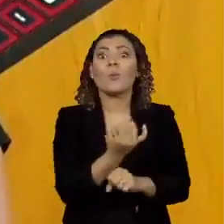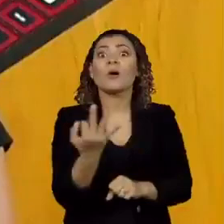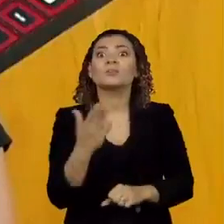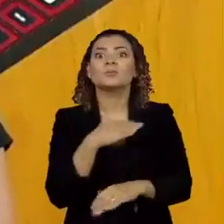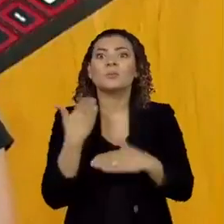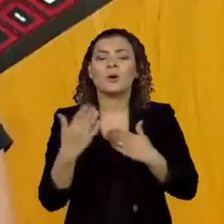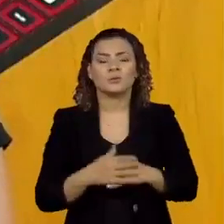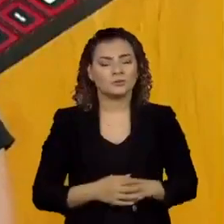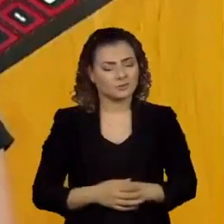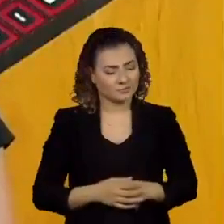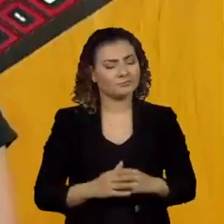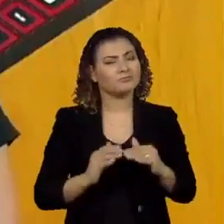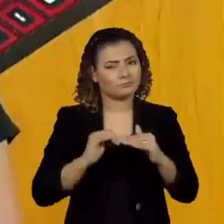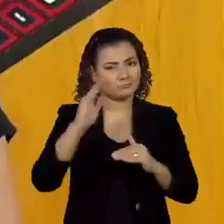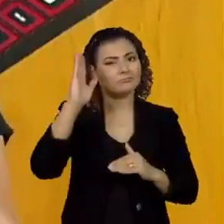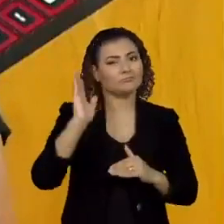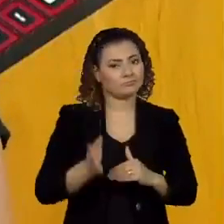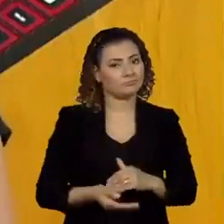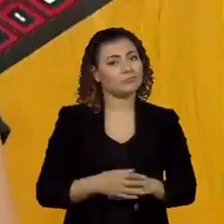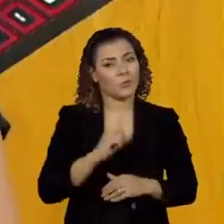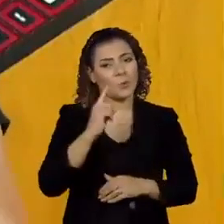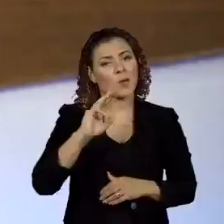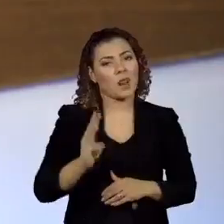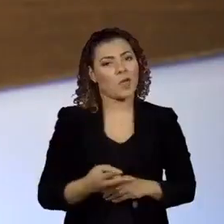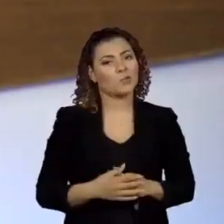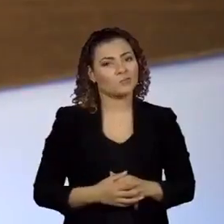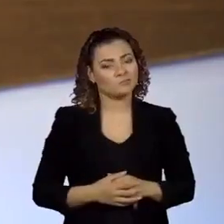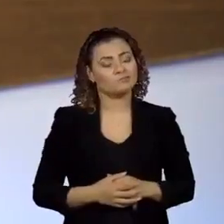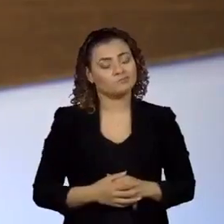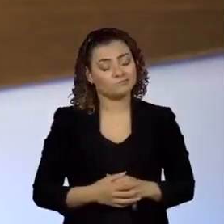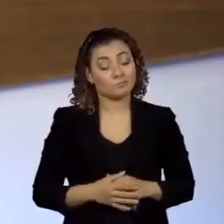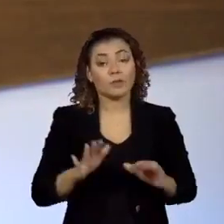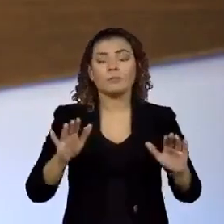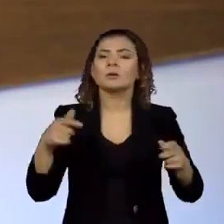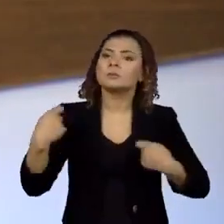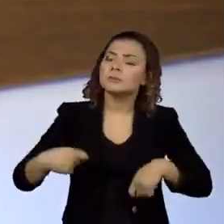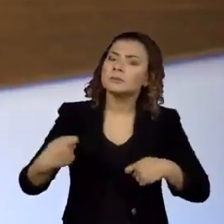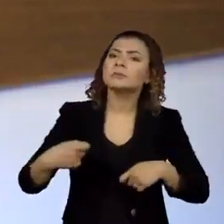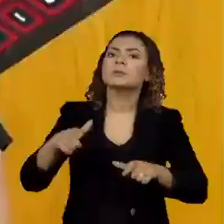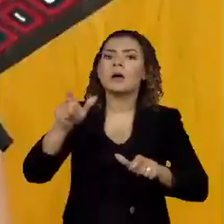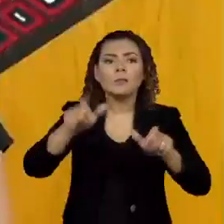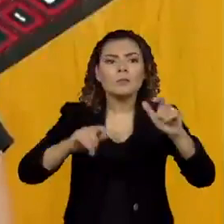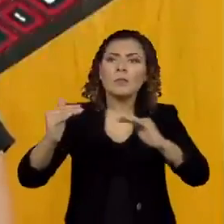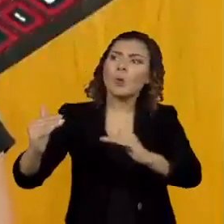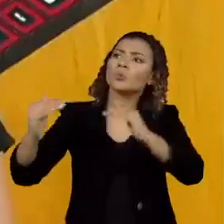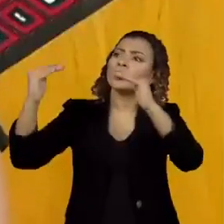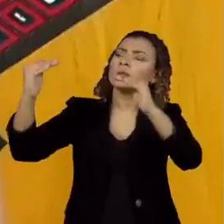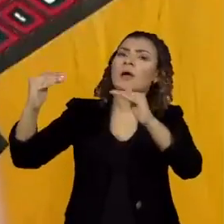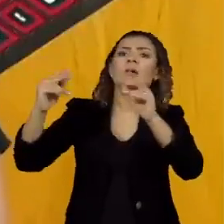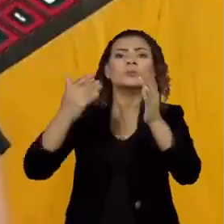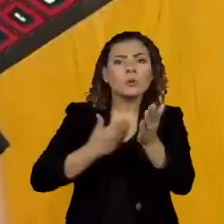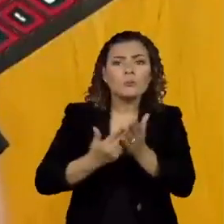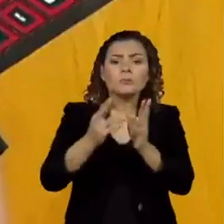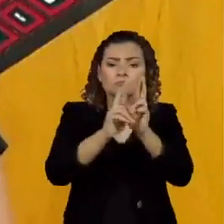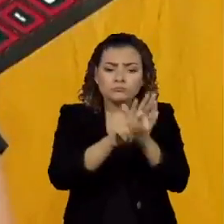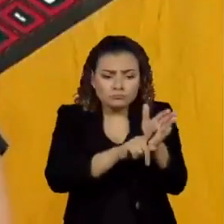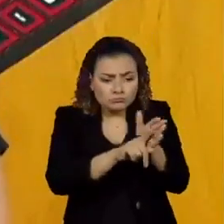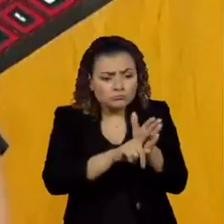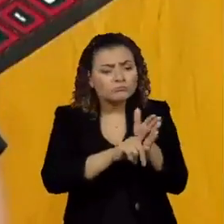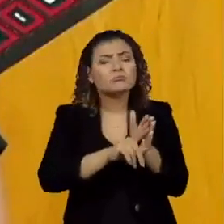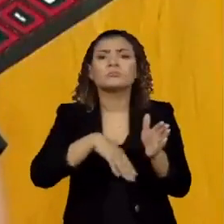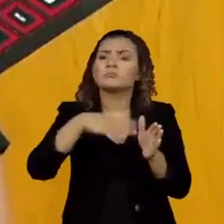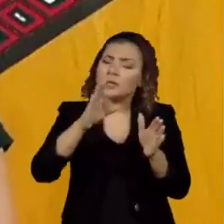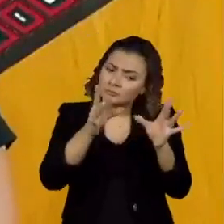mortos já há algum tempo, né? É preciso que as autoridades se recomponham, cumpram o seu dever. Mas é preciso lembrar